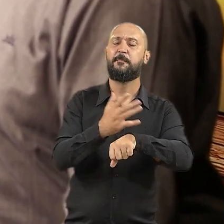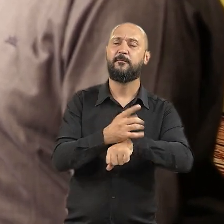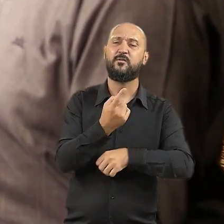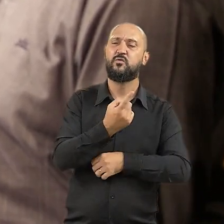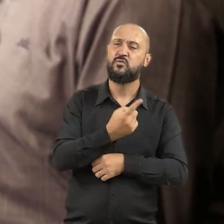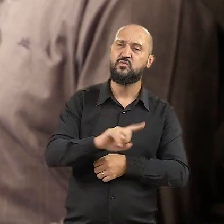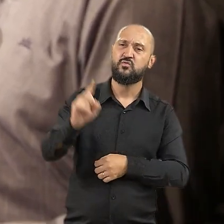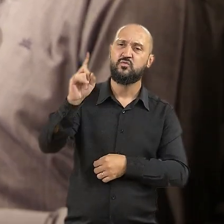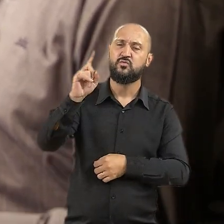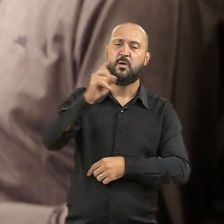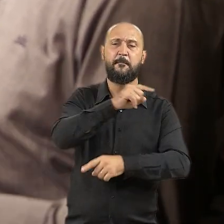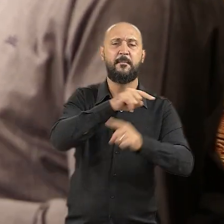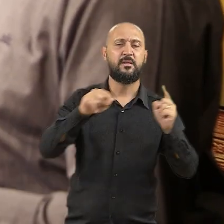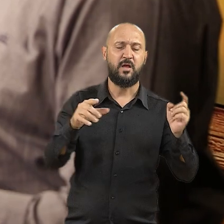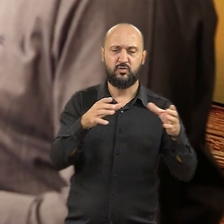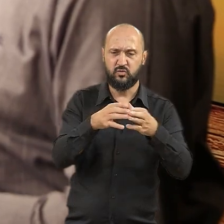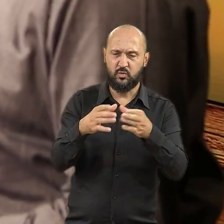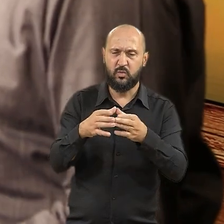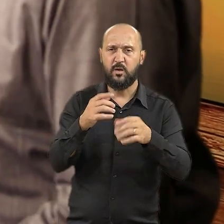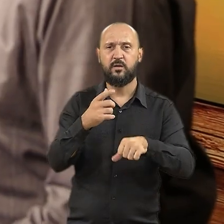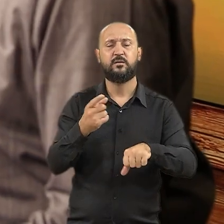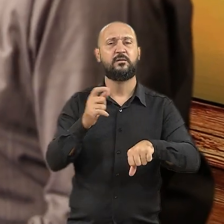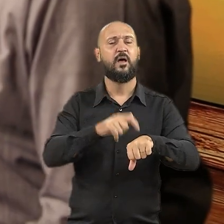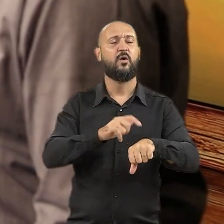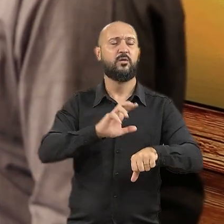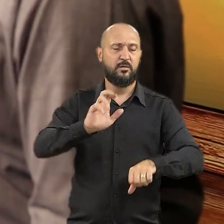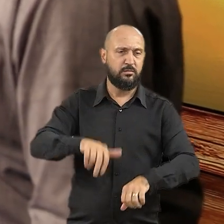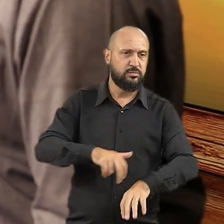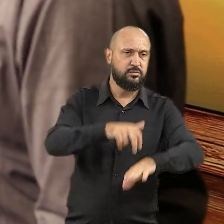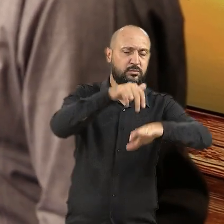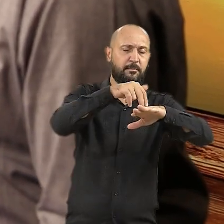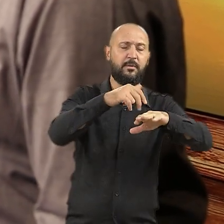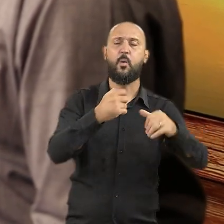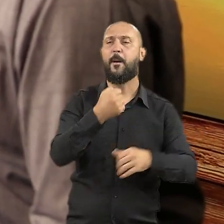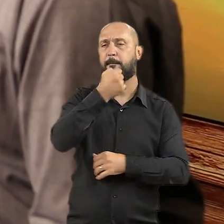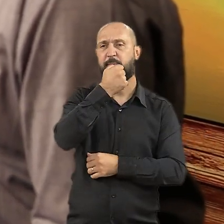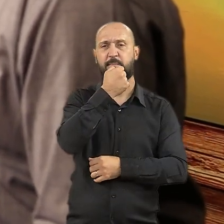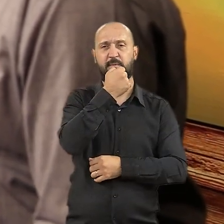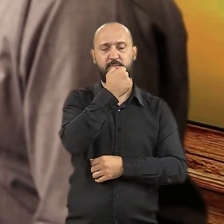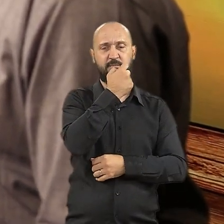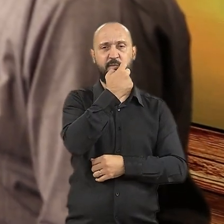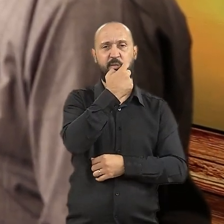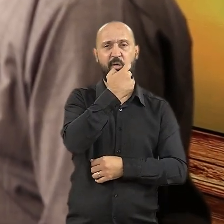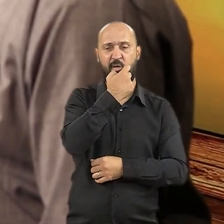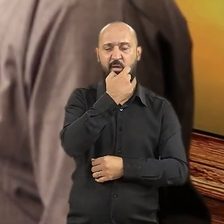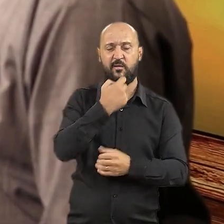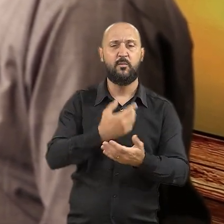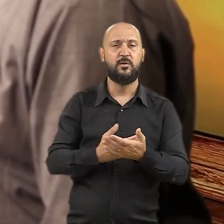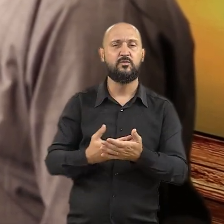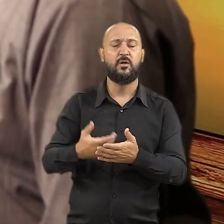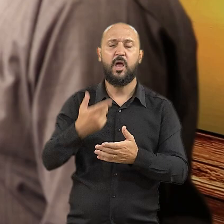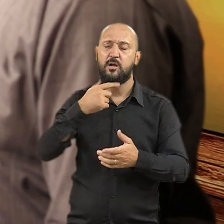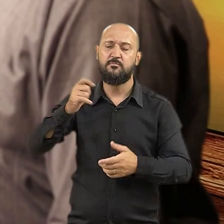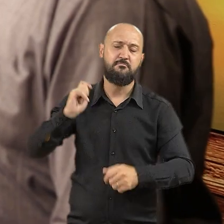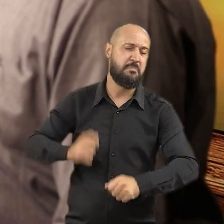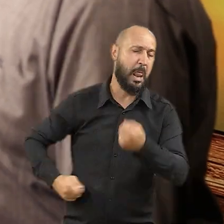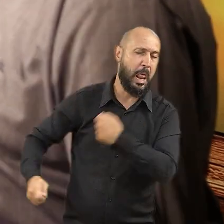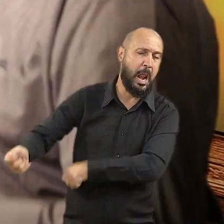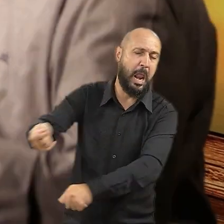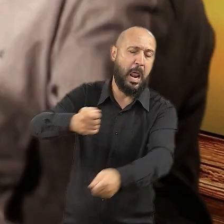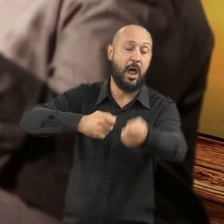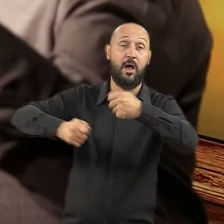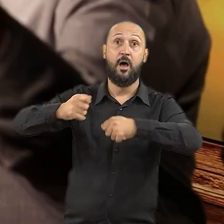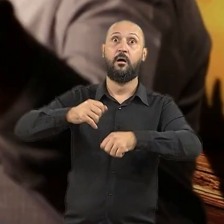Fizemos uma vez só com metade do grupo. Assim, quando eu subi no palco para cantar e entrou aquela pegada dos caras, uma